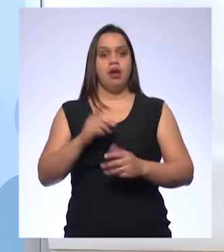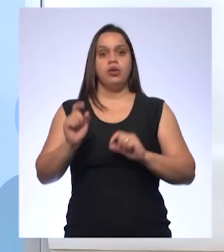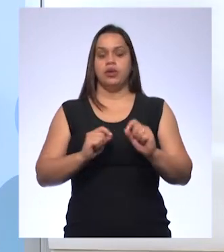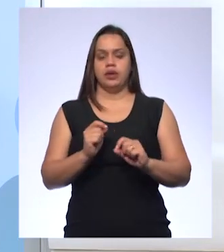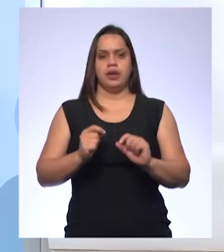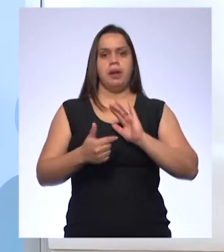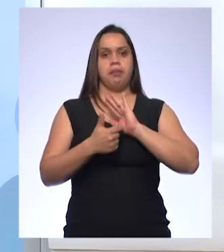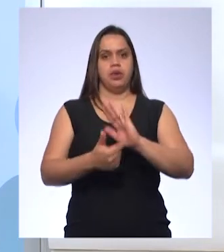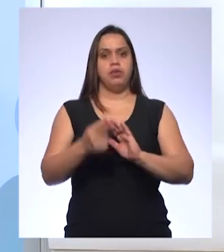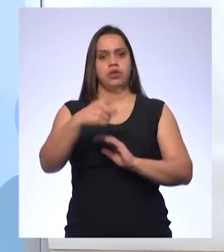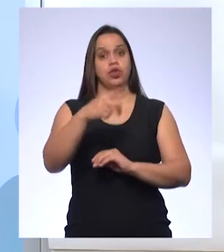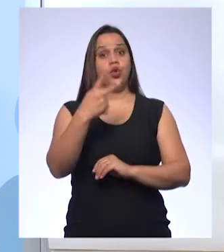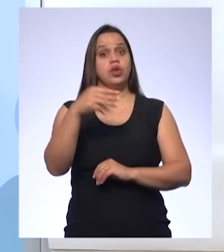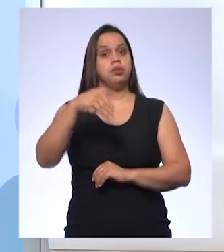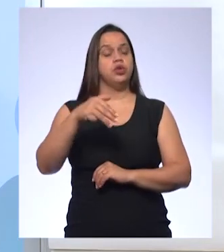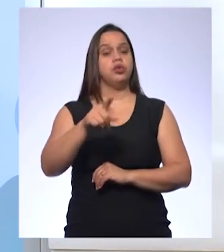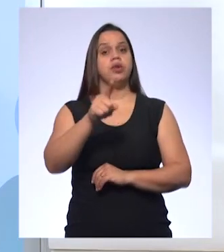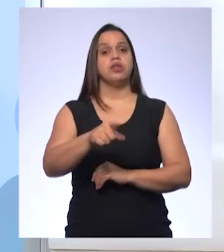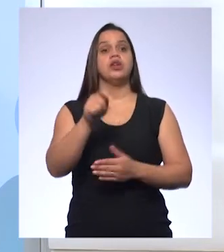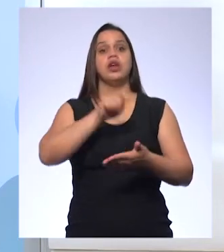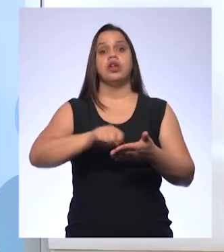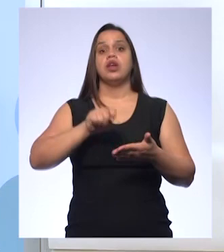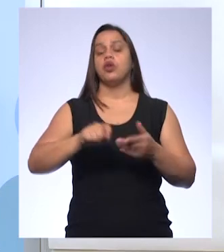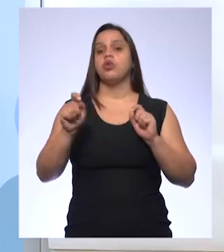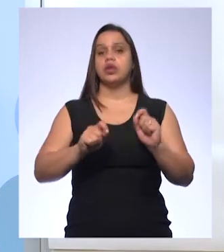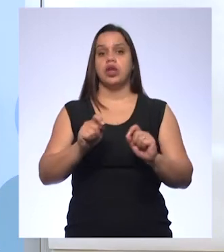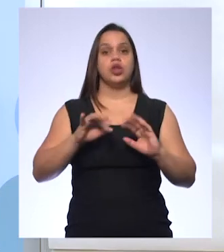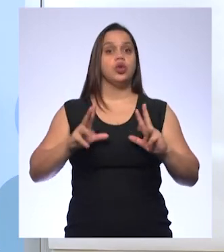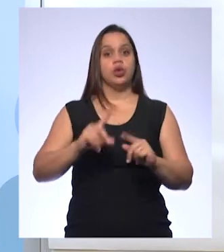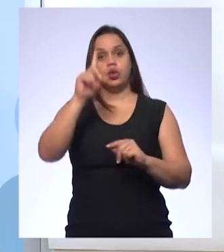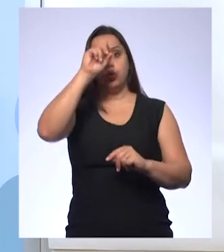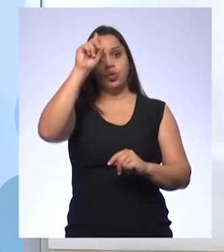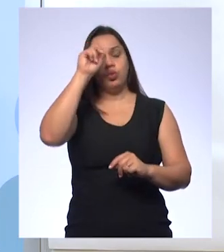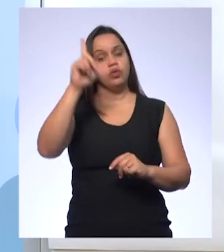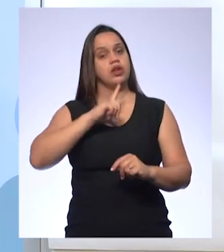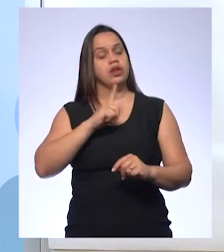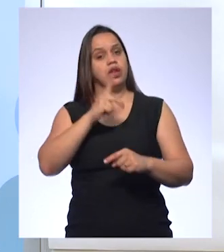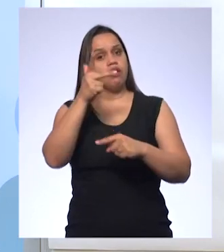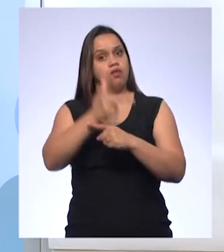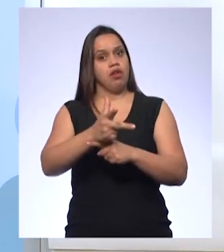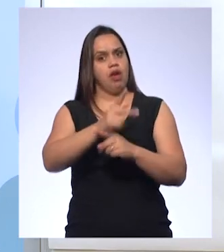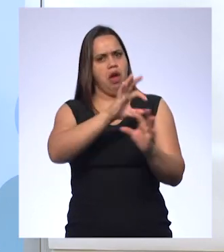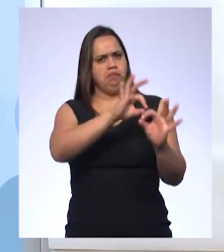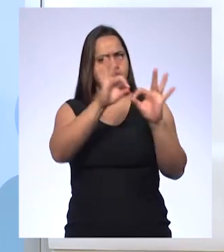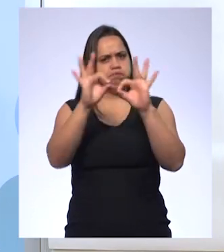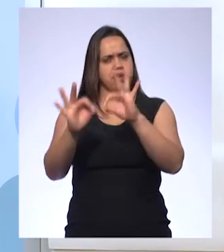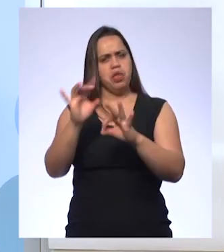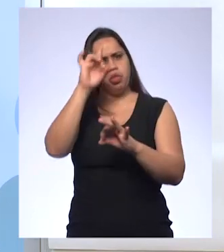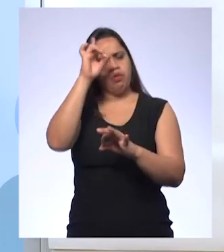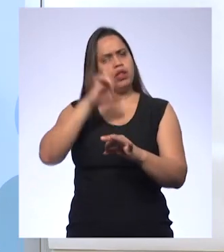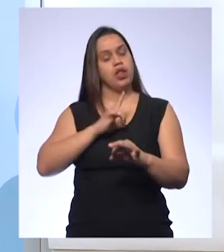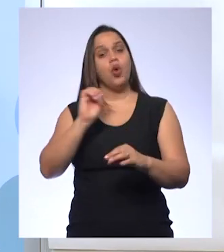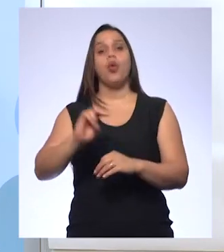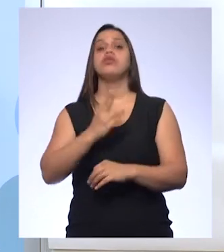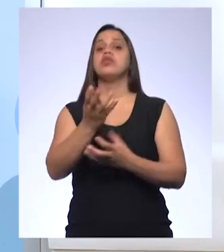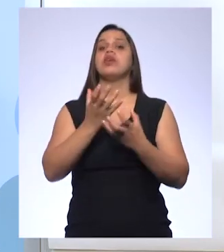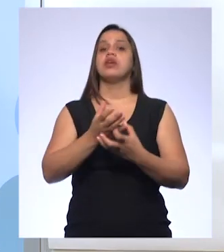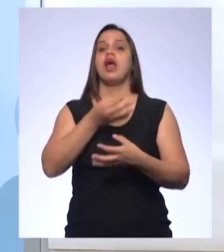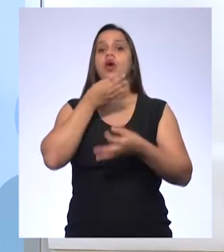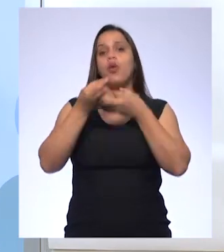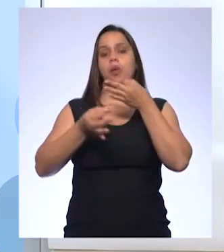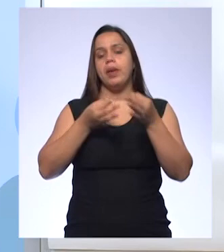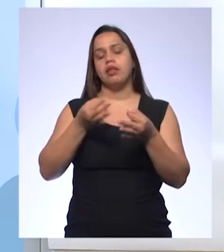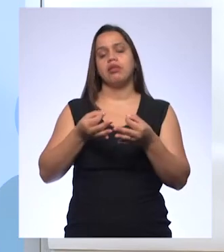2 minutinhos aí para você registrar as dúvidas que você teve em relação ao vídeo, ou se você quer fazer algum comentário,